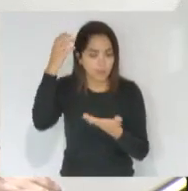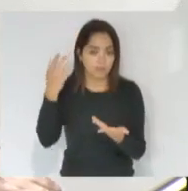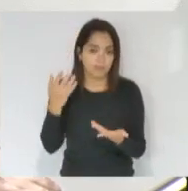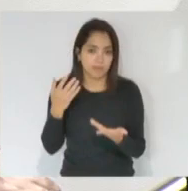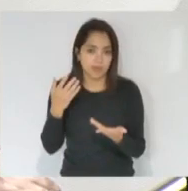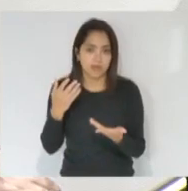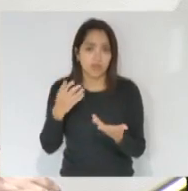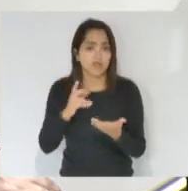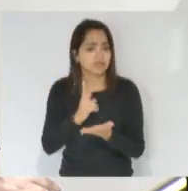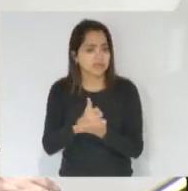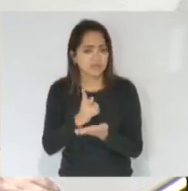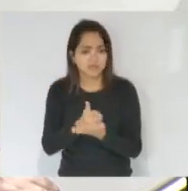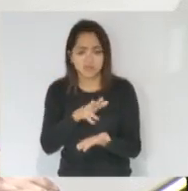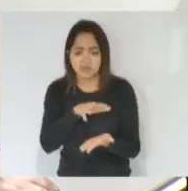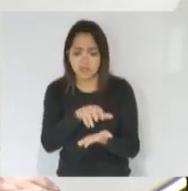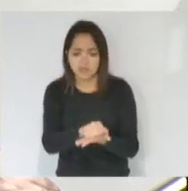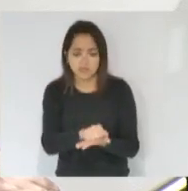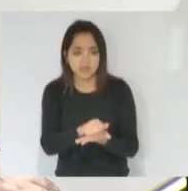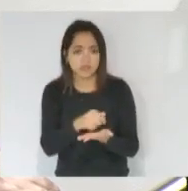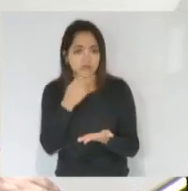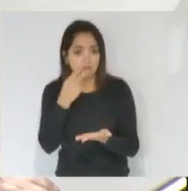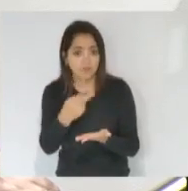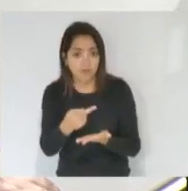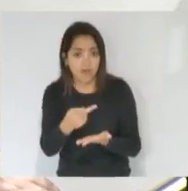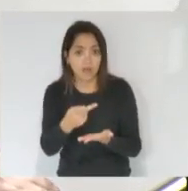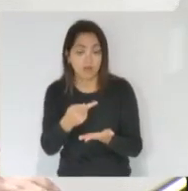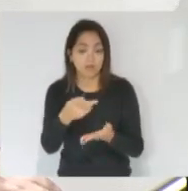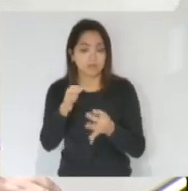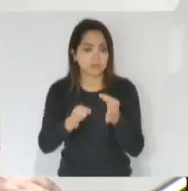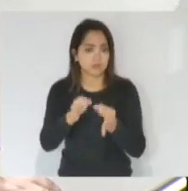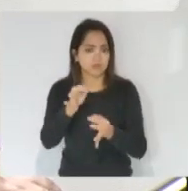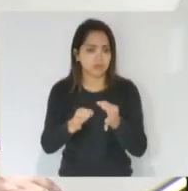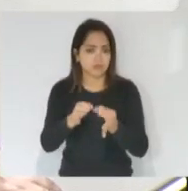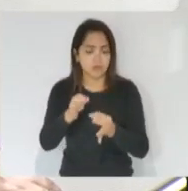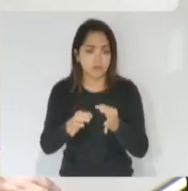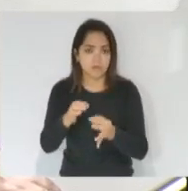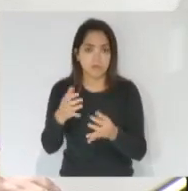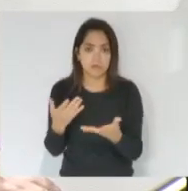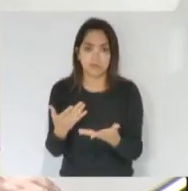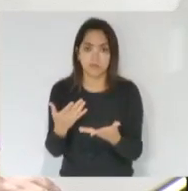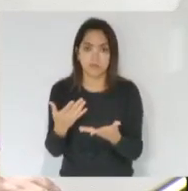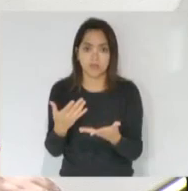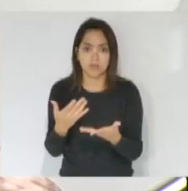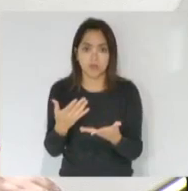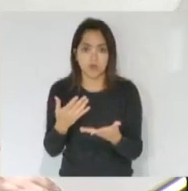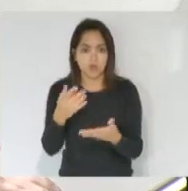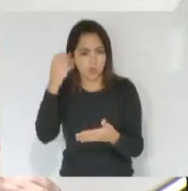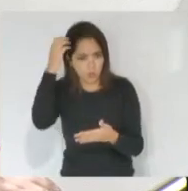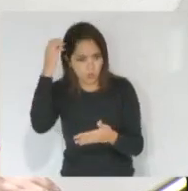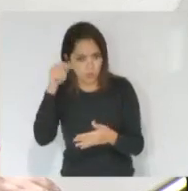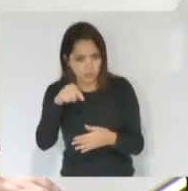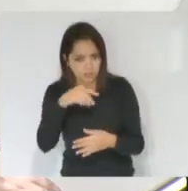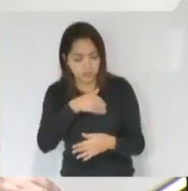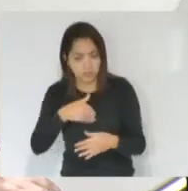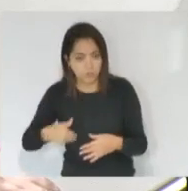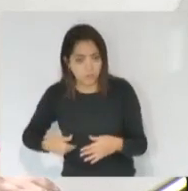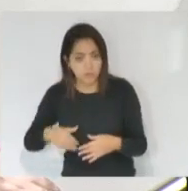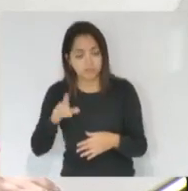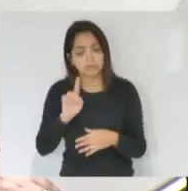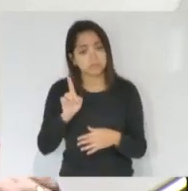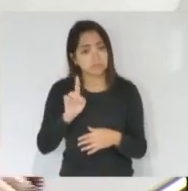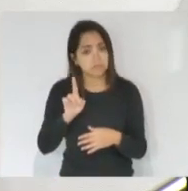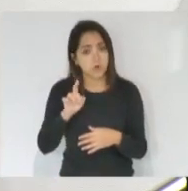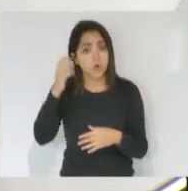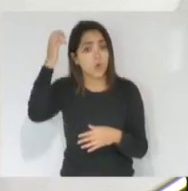deixado registrado, por uma questão de justiça, não por culpa deste governo, mas por culpa de